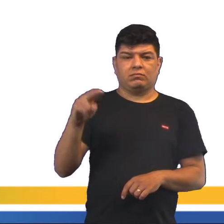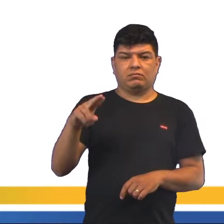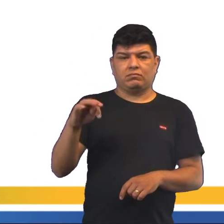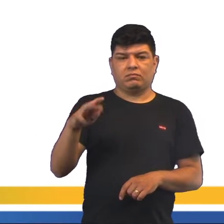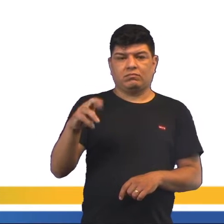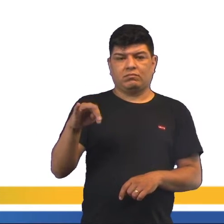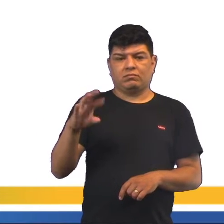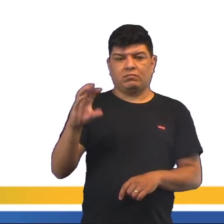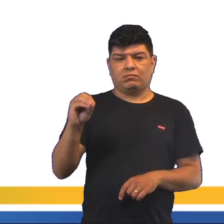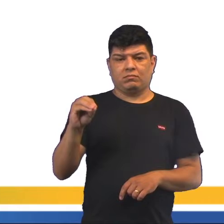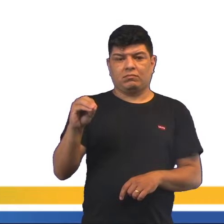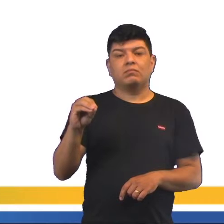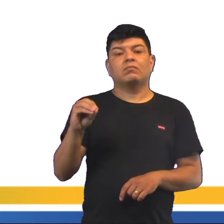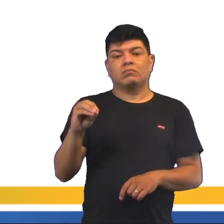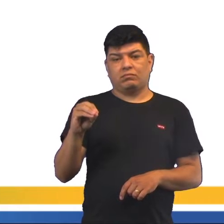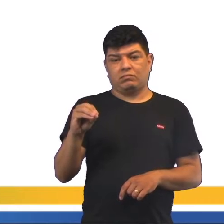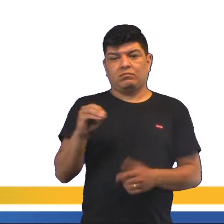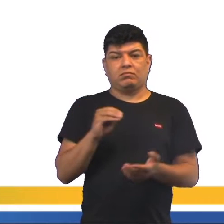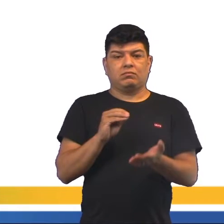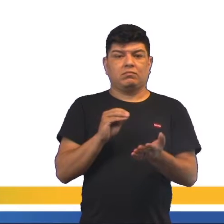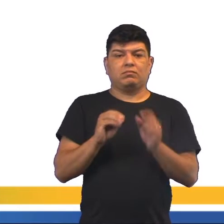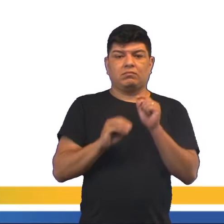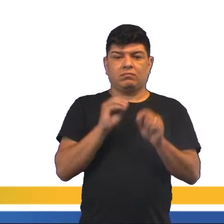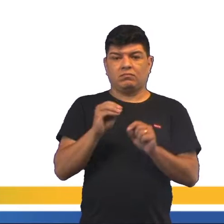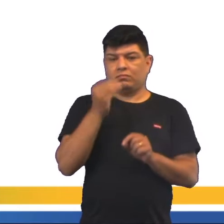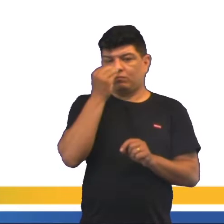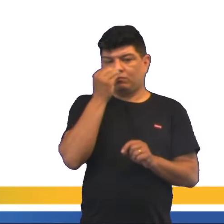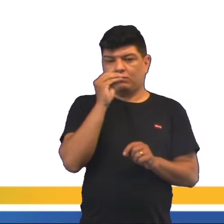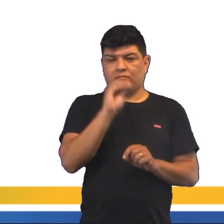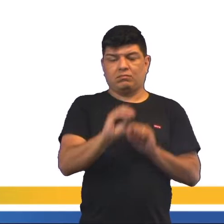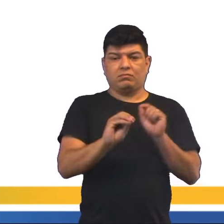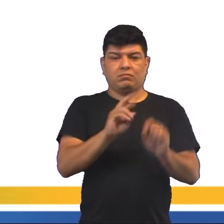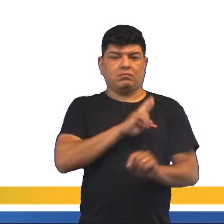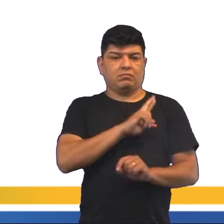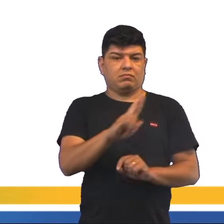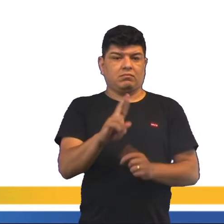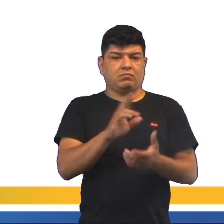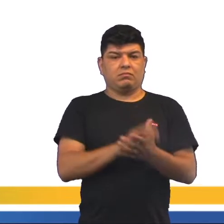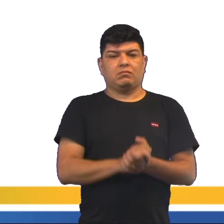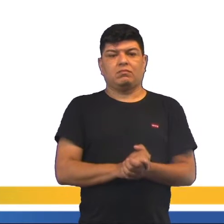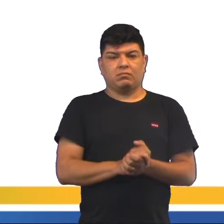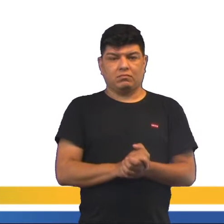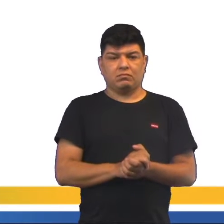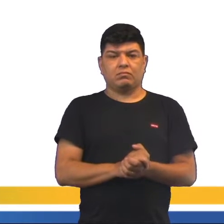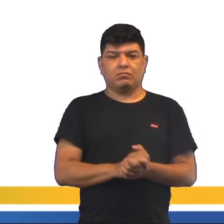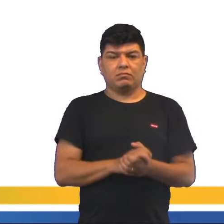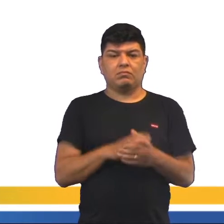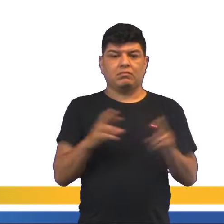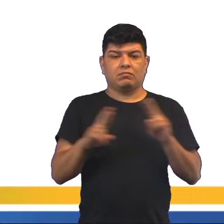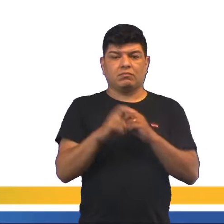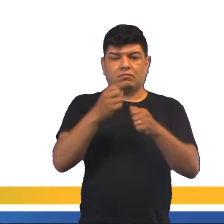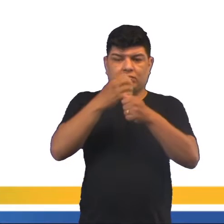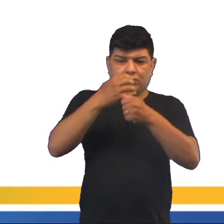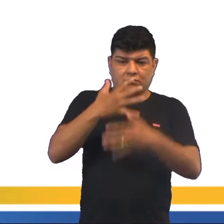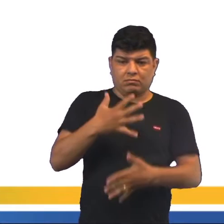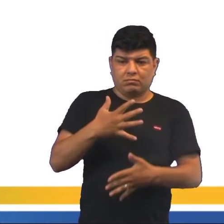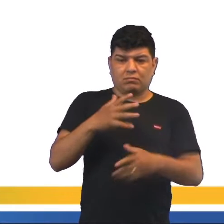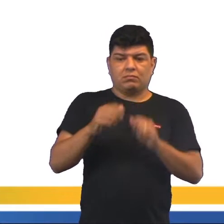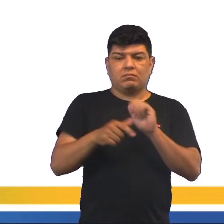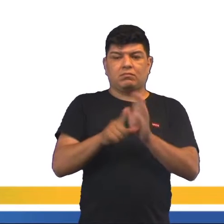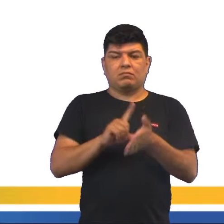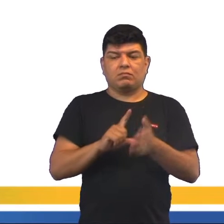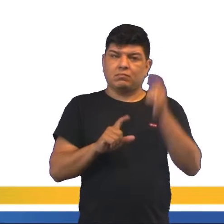Etnocentrismo e intolerância religiosa. Essa relação é semelhante às que foram descritas nos